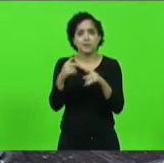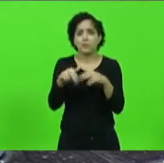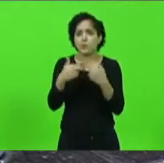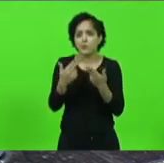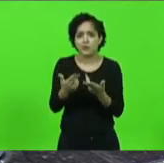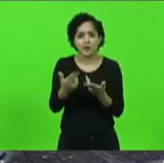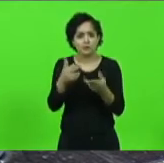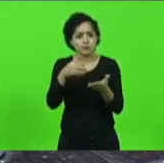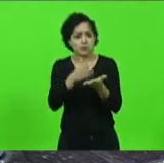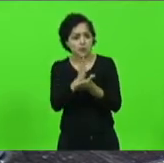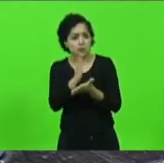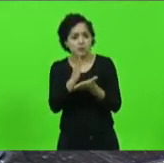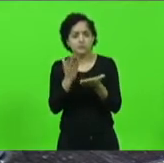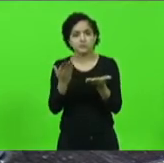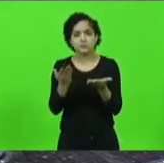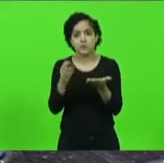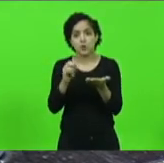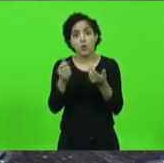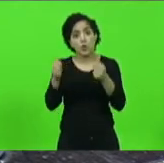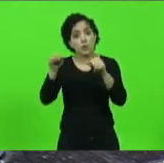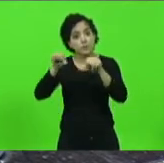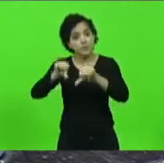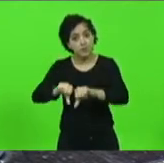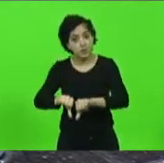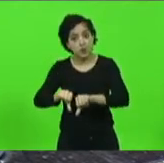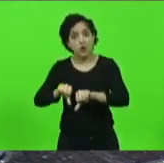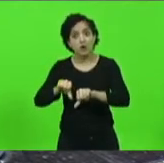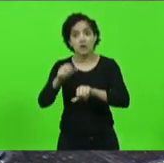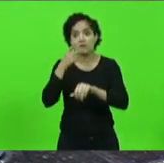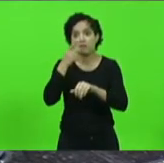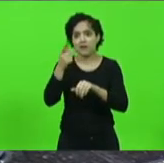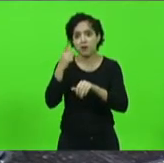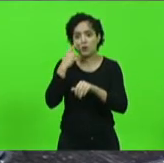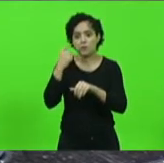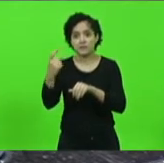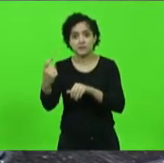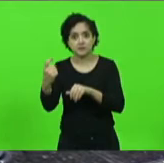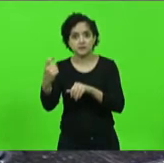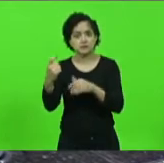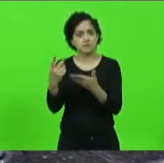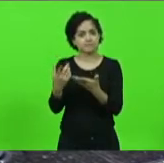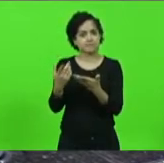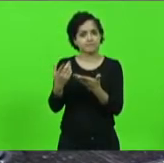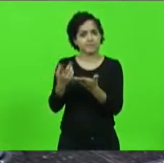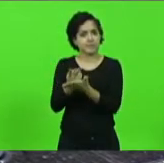concurso em que passou. Ou pior, como foi no meu caso, dizer que os meus interesses aqui são espúrios.